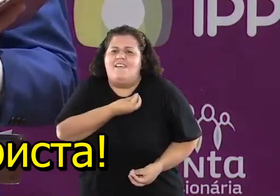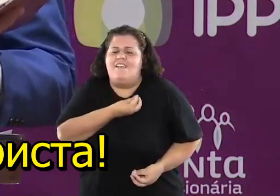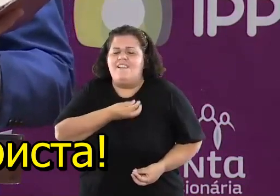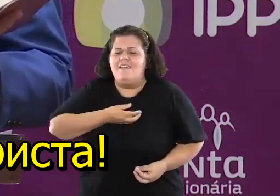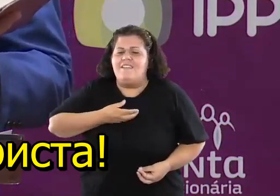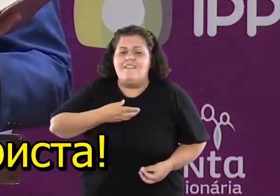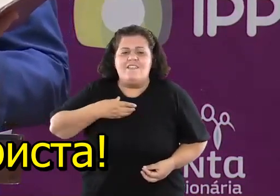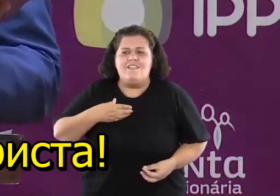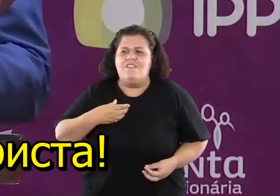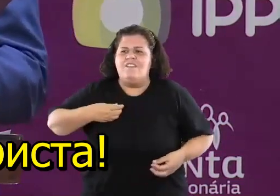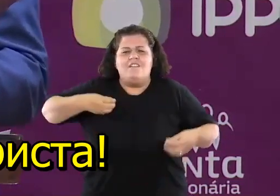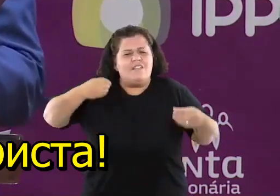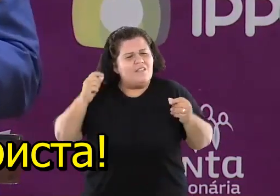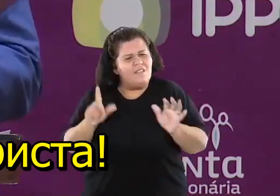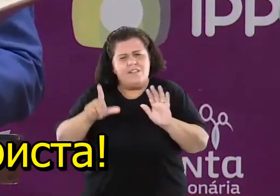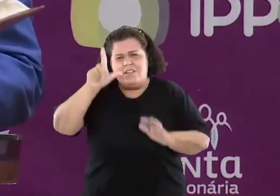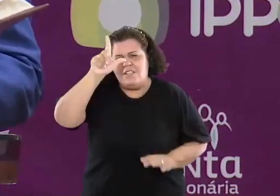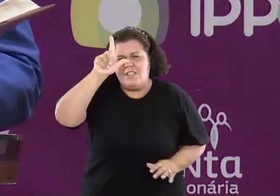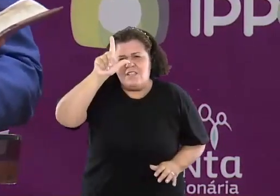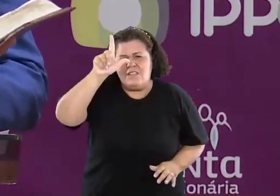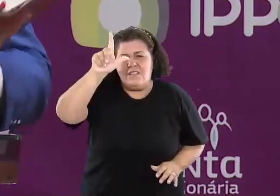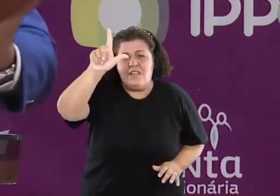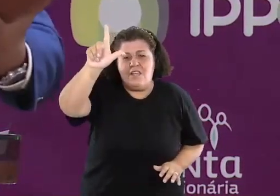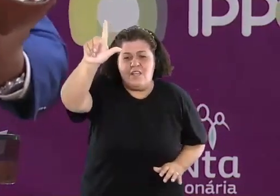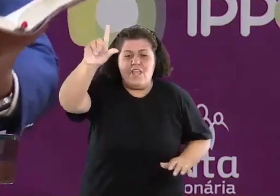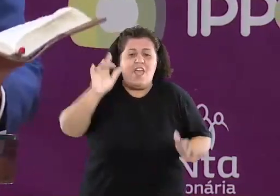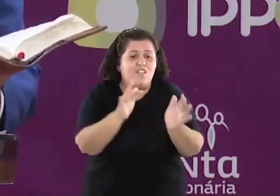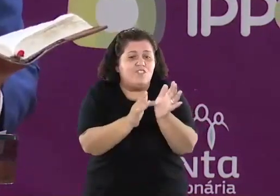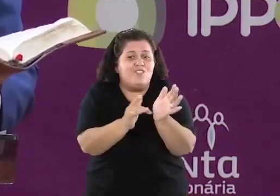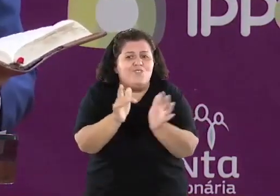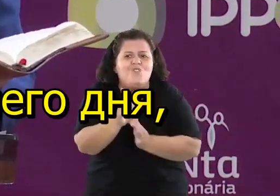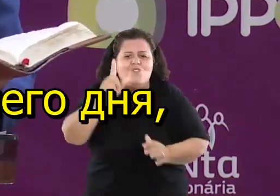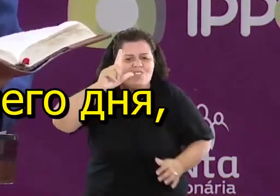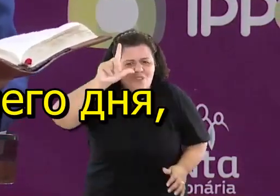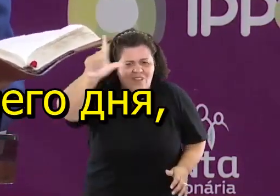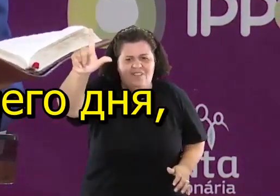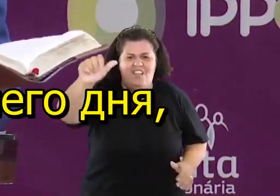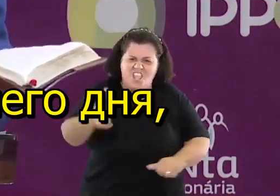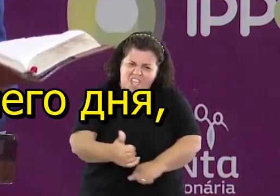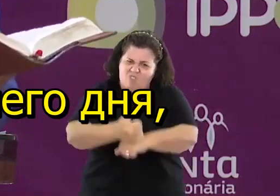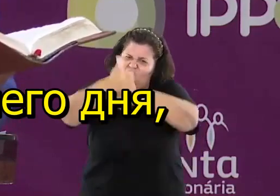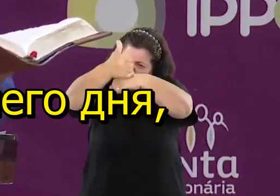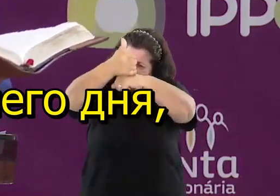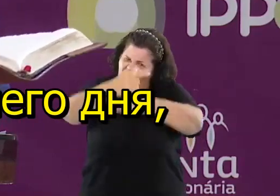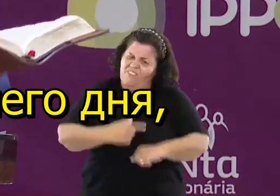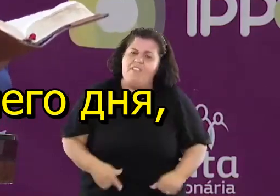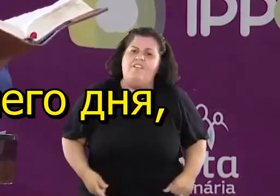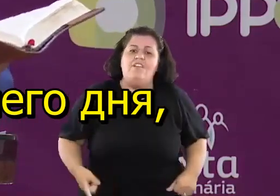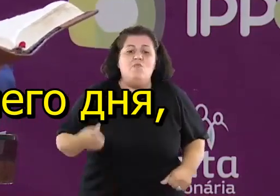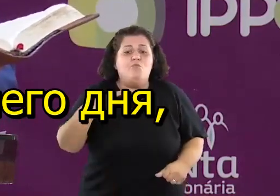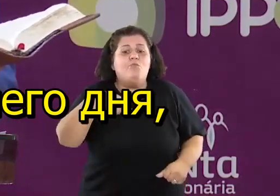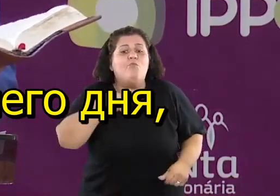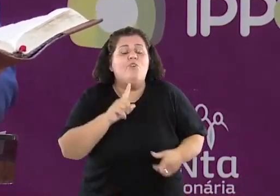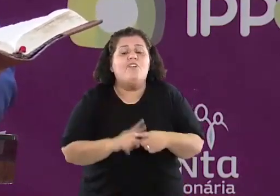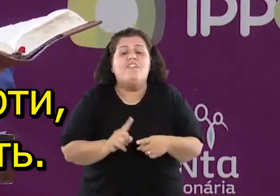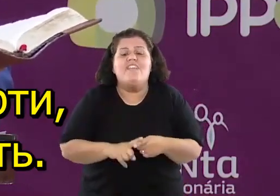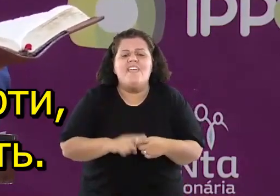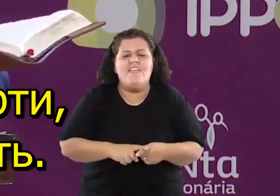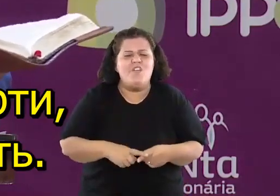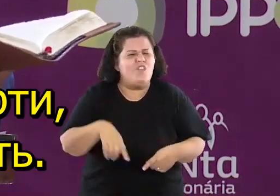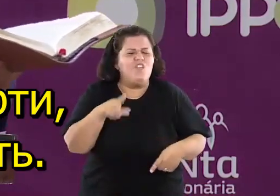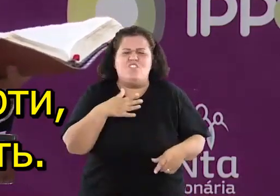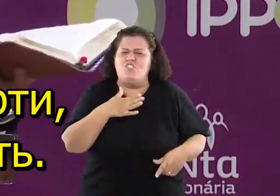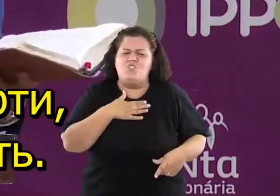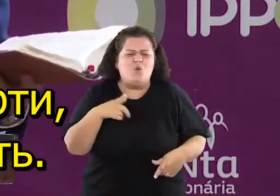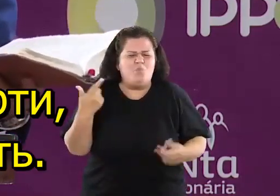segue a liderança de Cristo. Ele está diante de nós. Nós não precisamos temer o amanhã, porque ele está na nossa frente. Nós